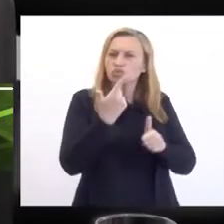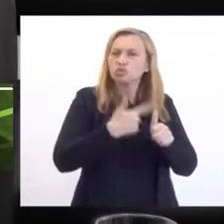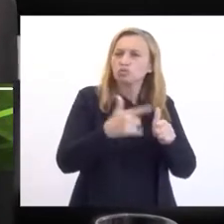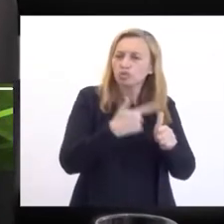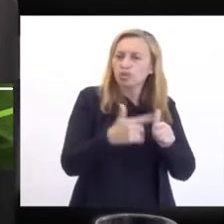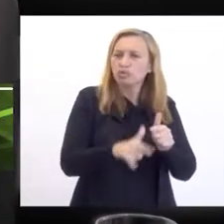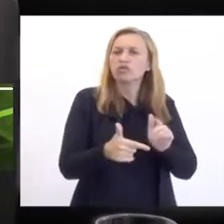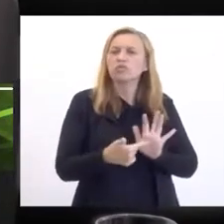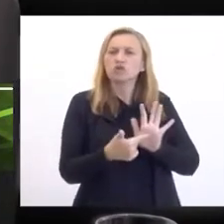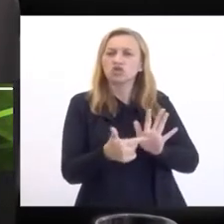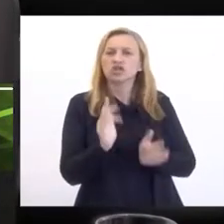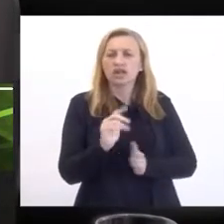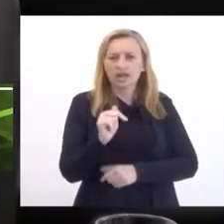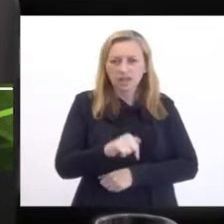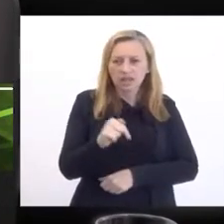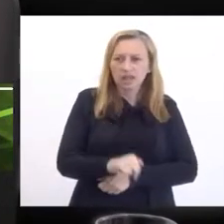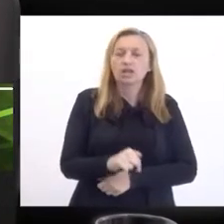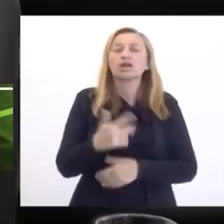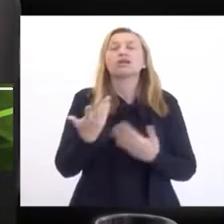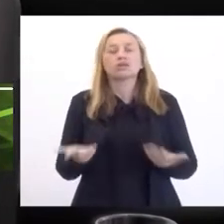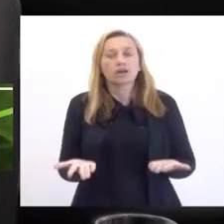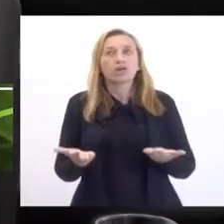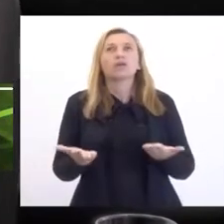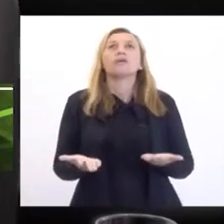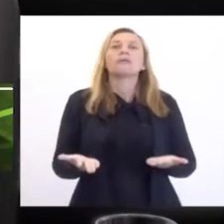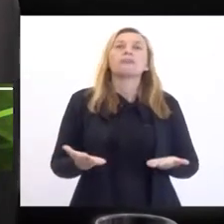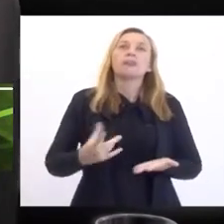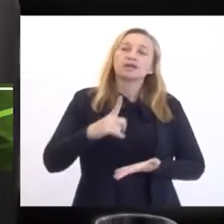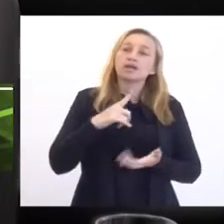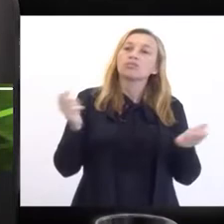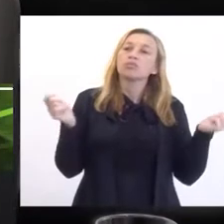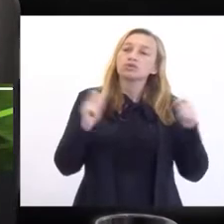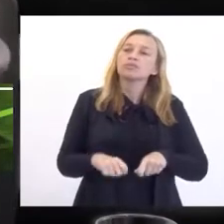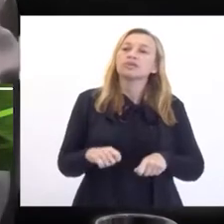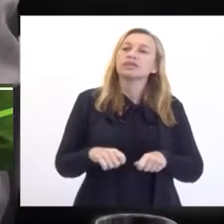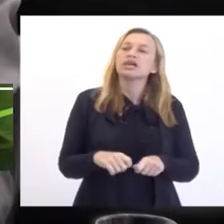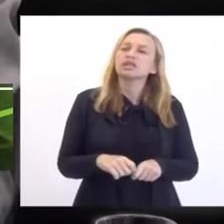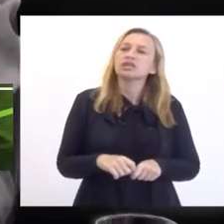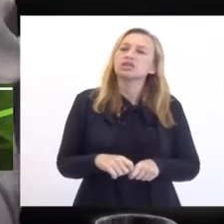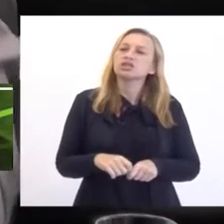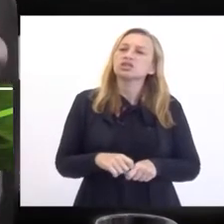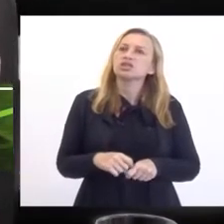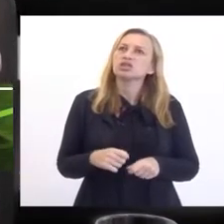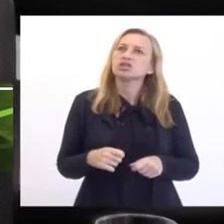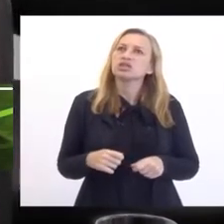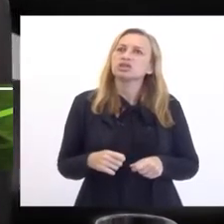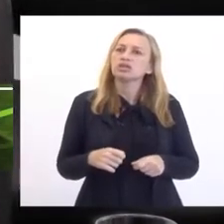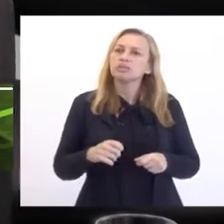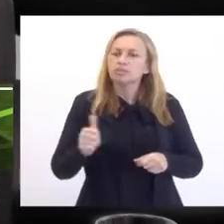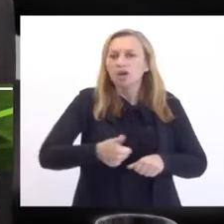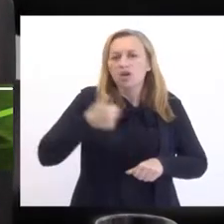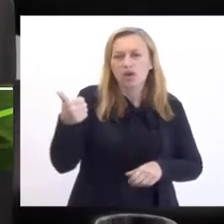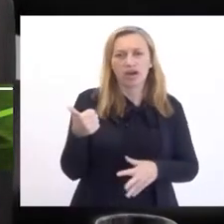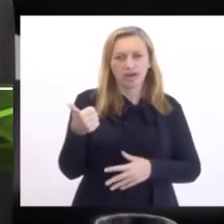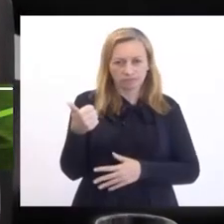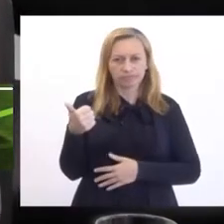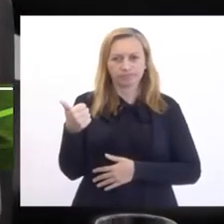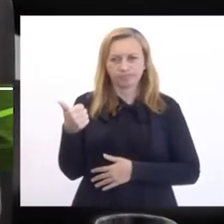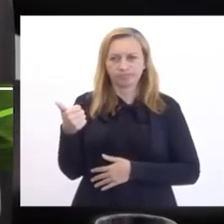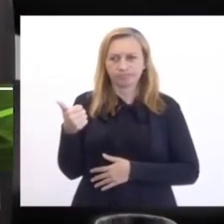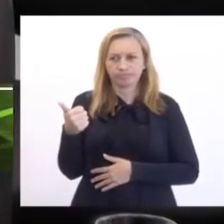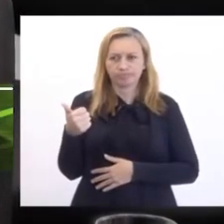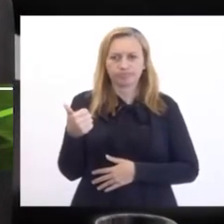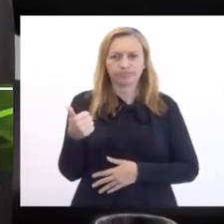aqui. Então, a gente, de alguma forma, tem a possibilidade de o aperfeiçoamento, né, que vem se